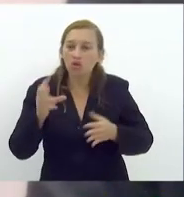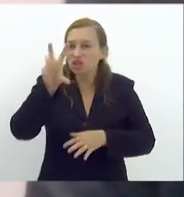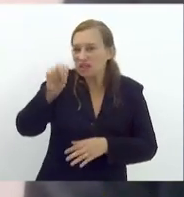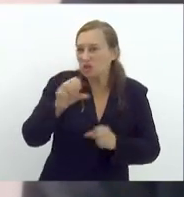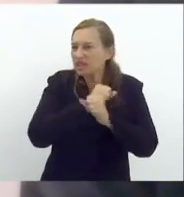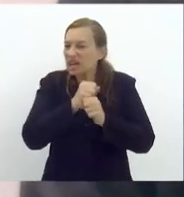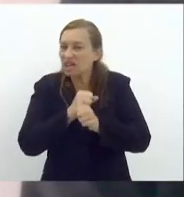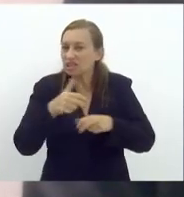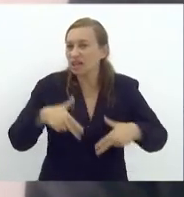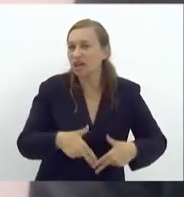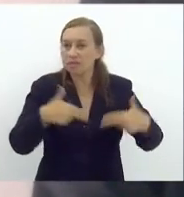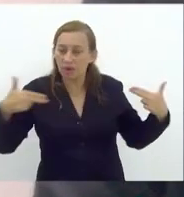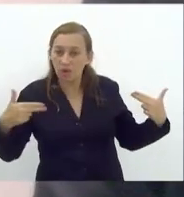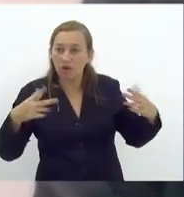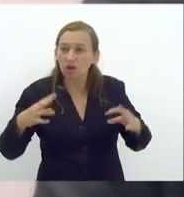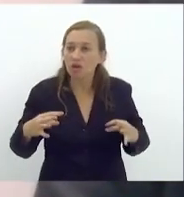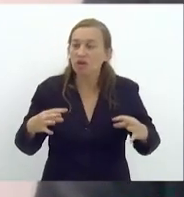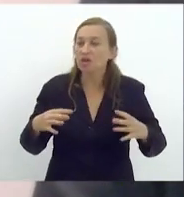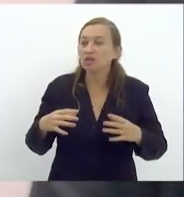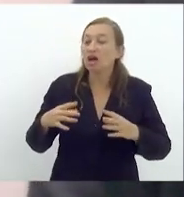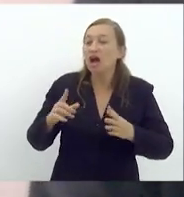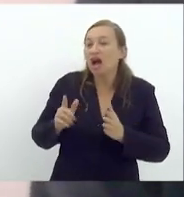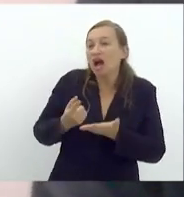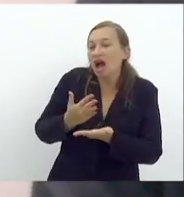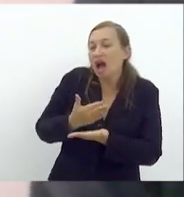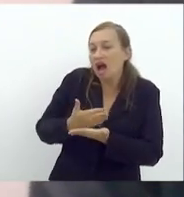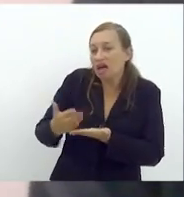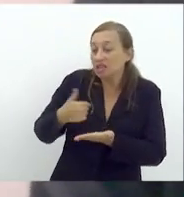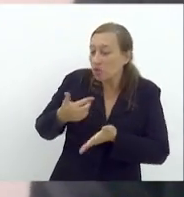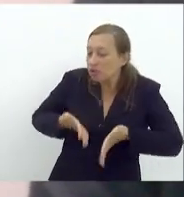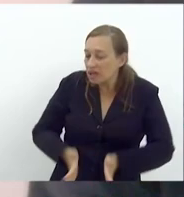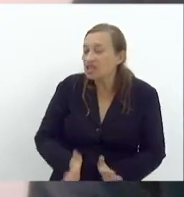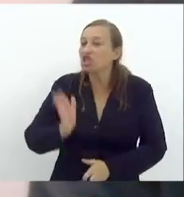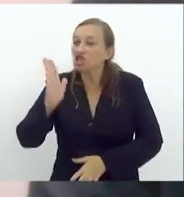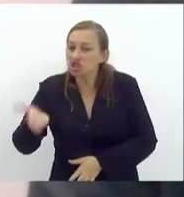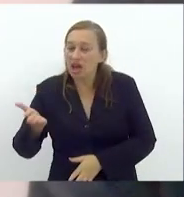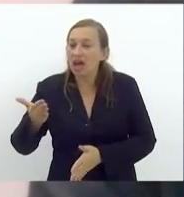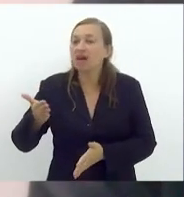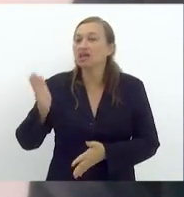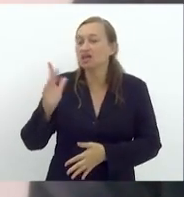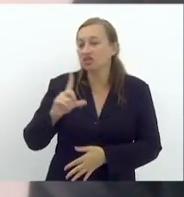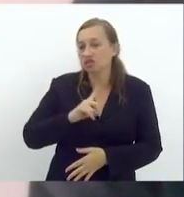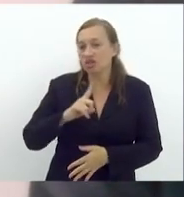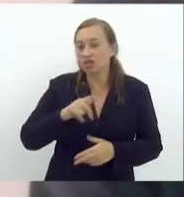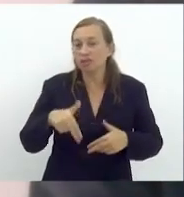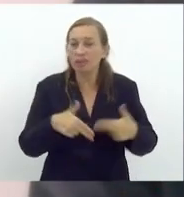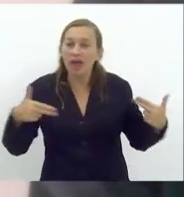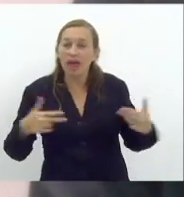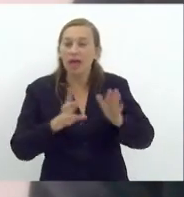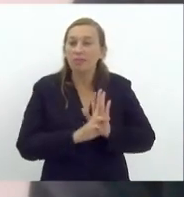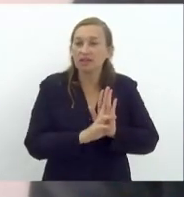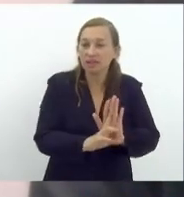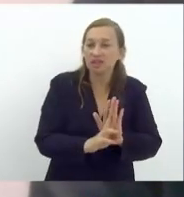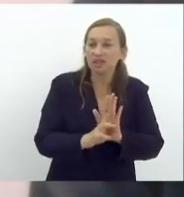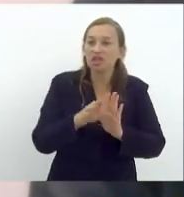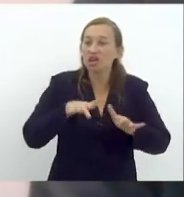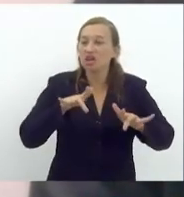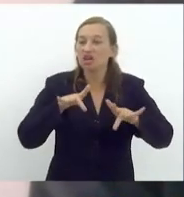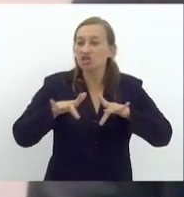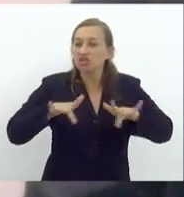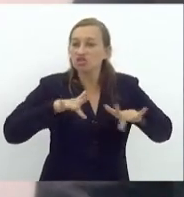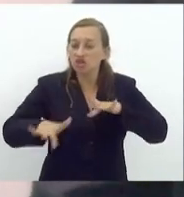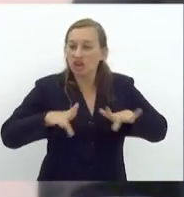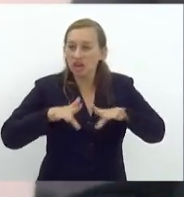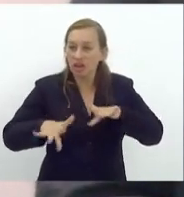Hop É porque antes de eu nascer alguém já estava colocando essa cultura na pista então tem aqui a representação do DJ Mohamed maloque para falar